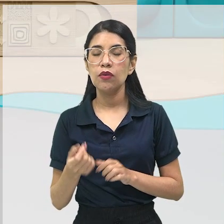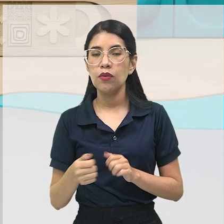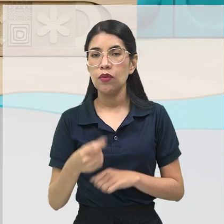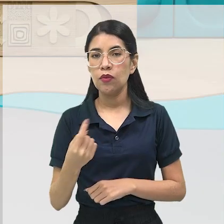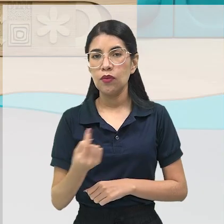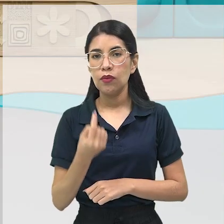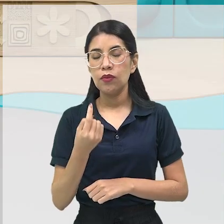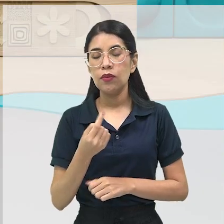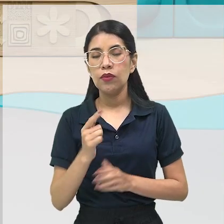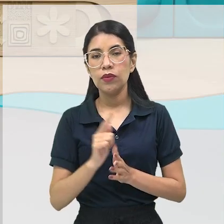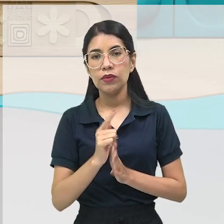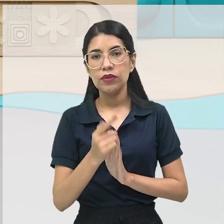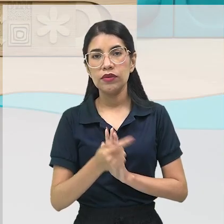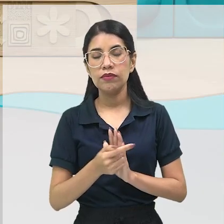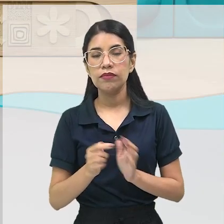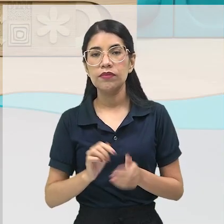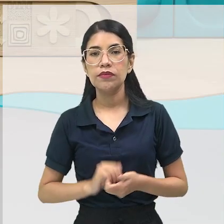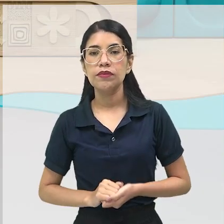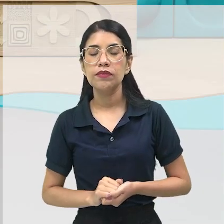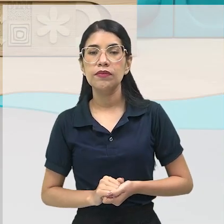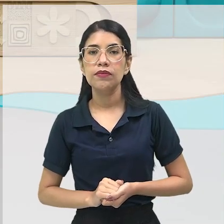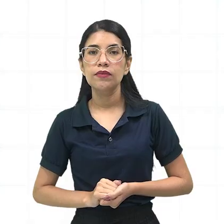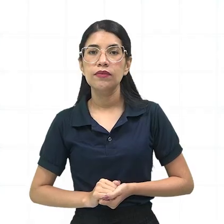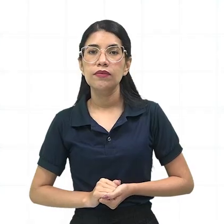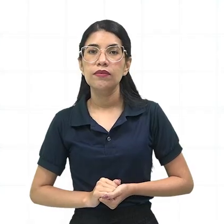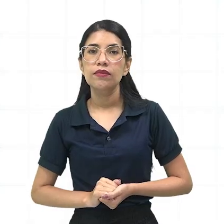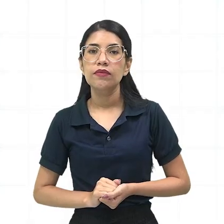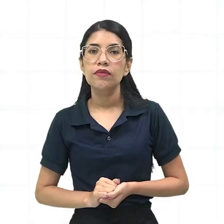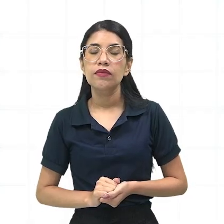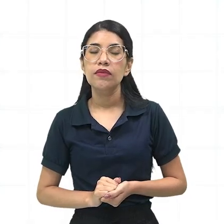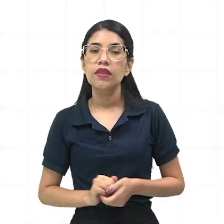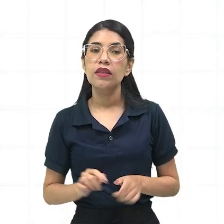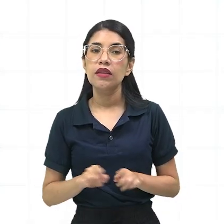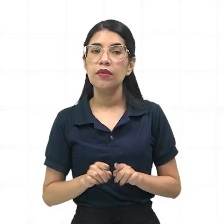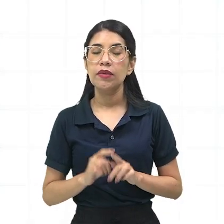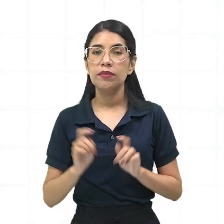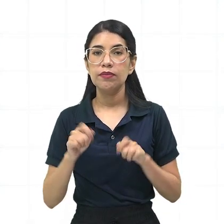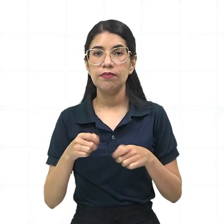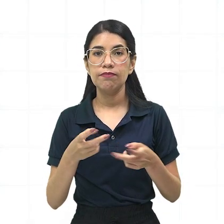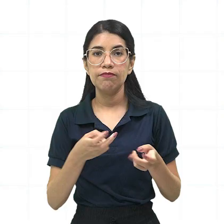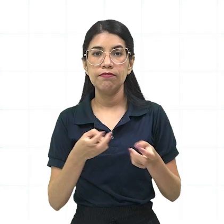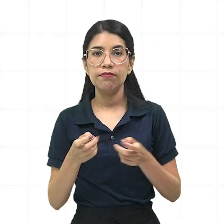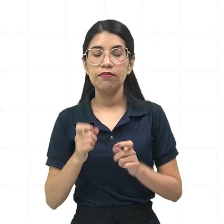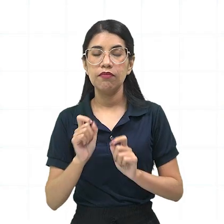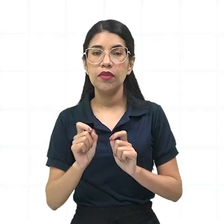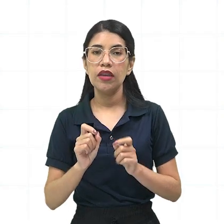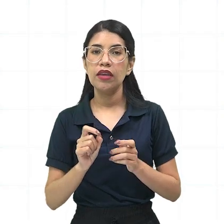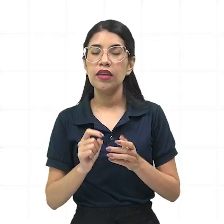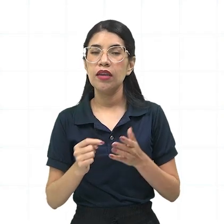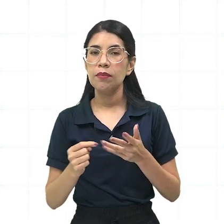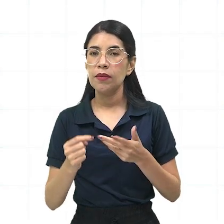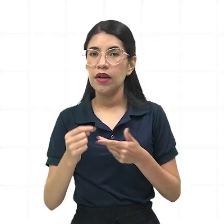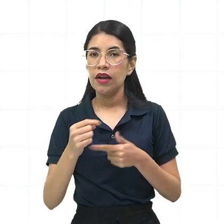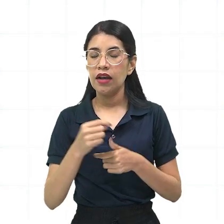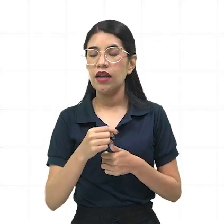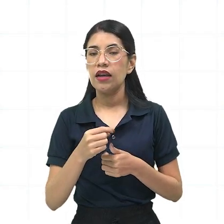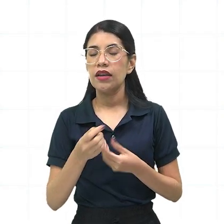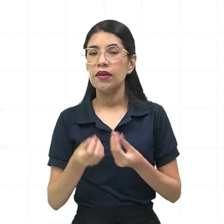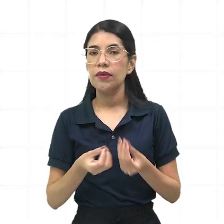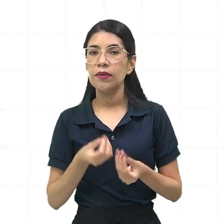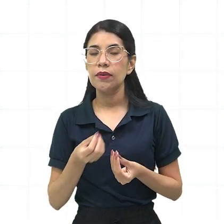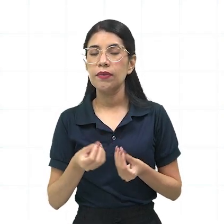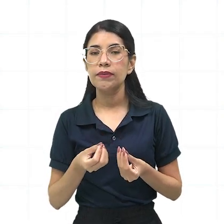partir de um gênero. Então, avançando, a gente vai perceber que isso tudo parte